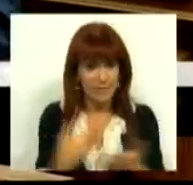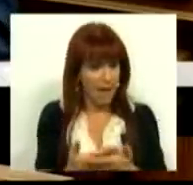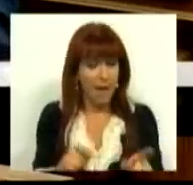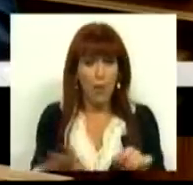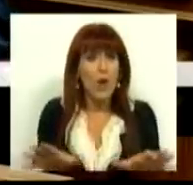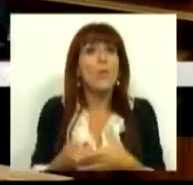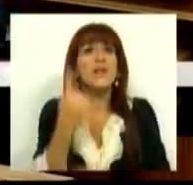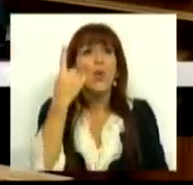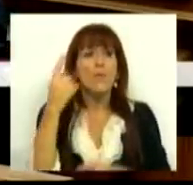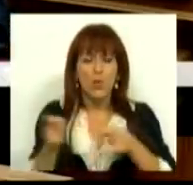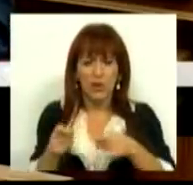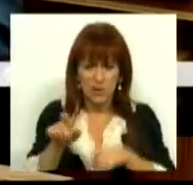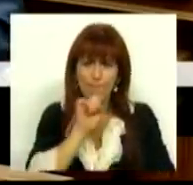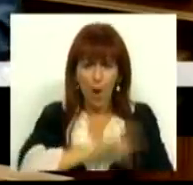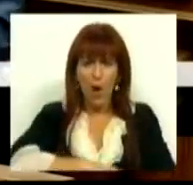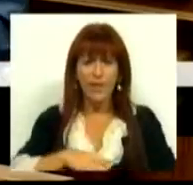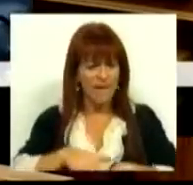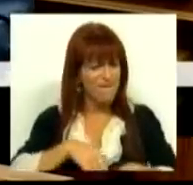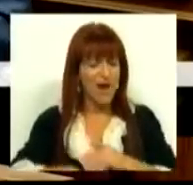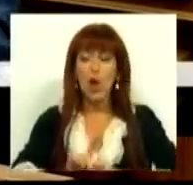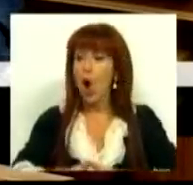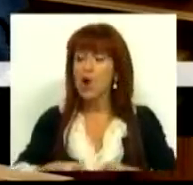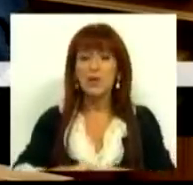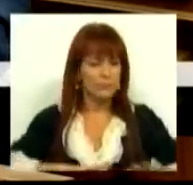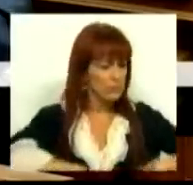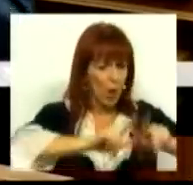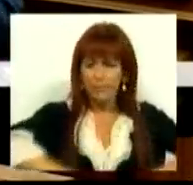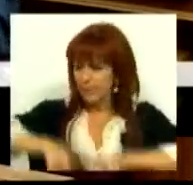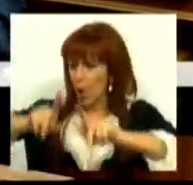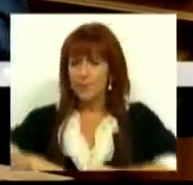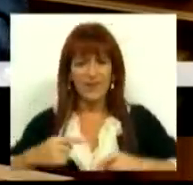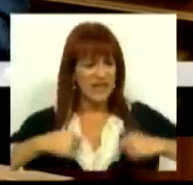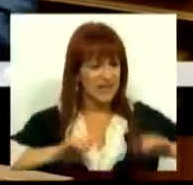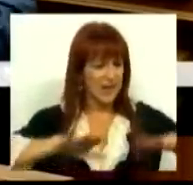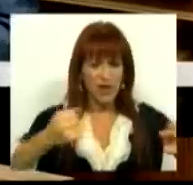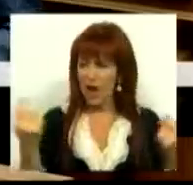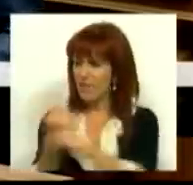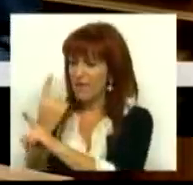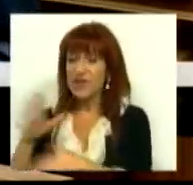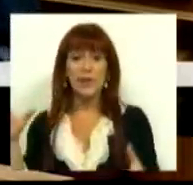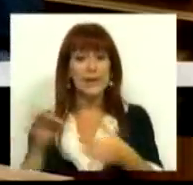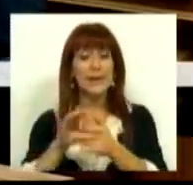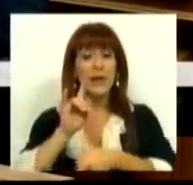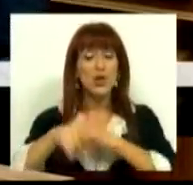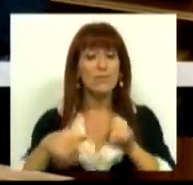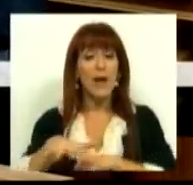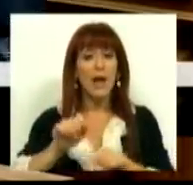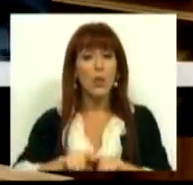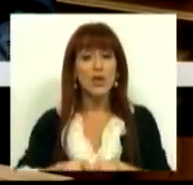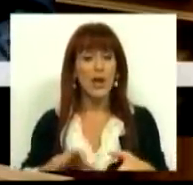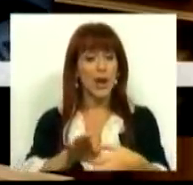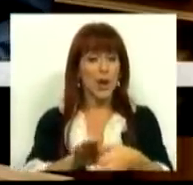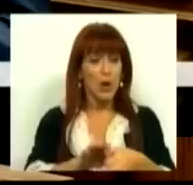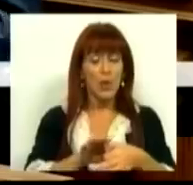qualquer comissão de coordenação, que faça precisamente desenvolver as iniciativas ligadas à área da